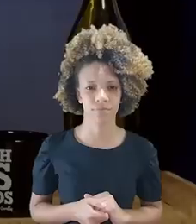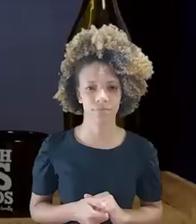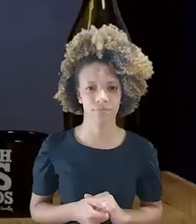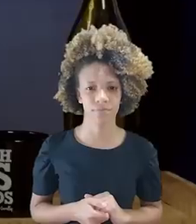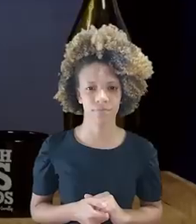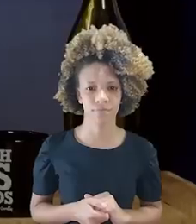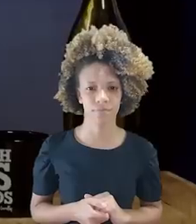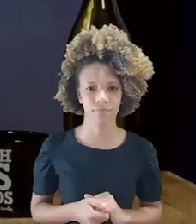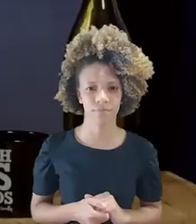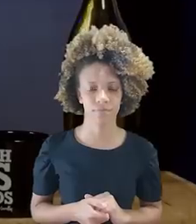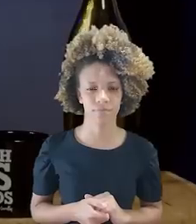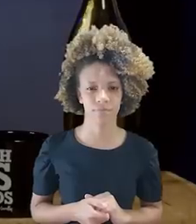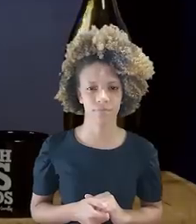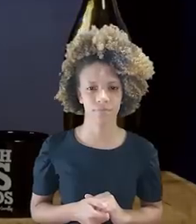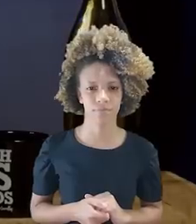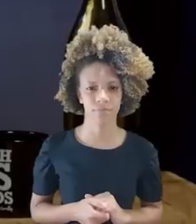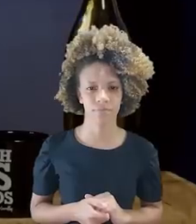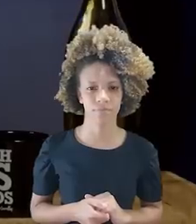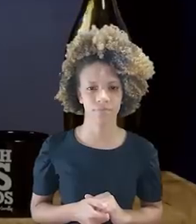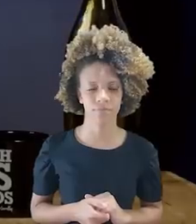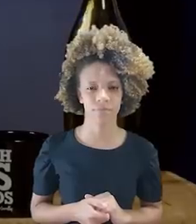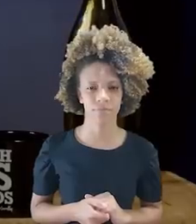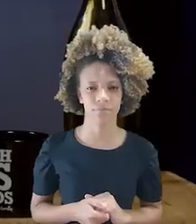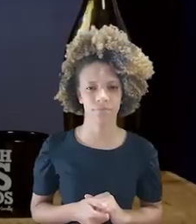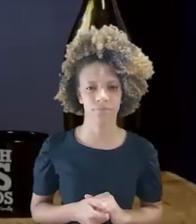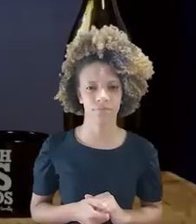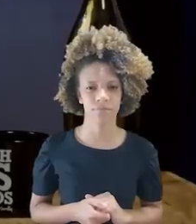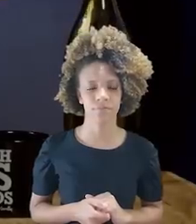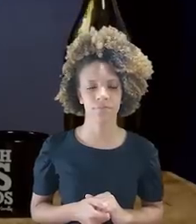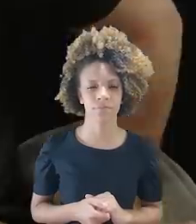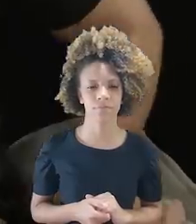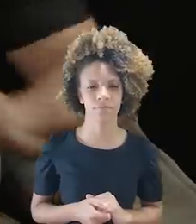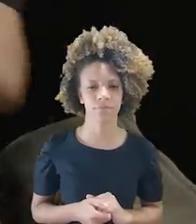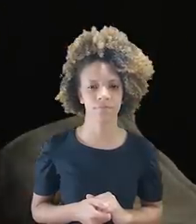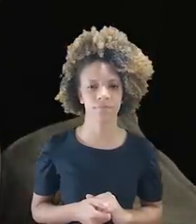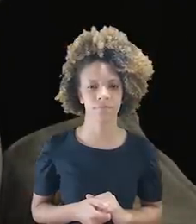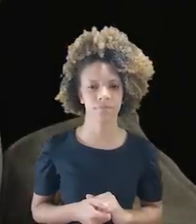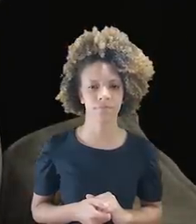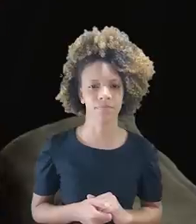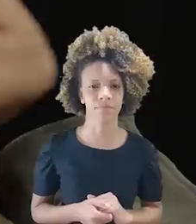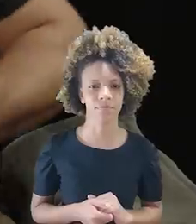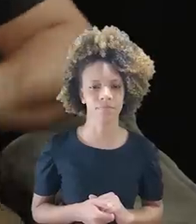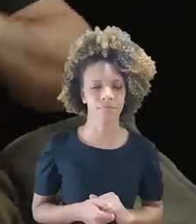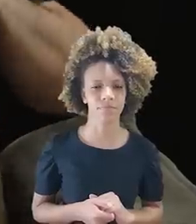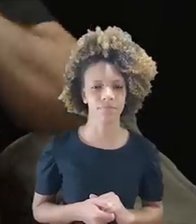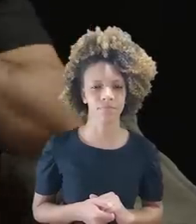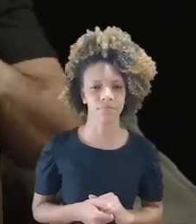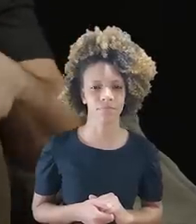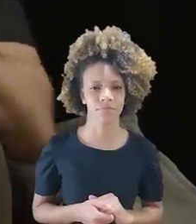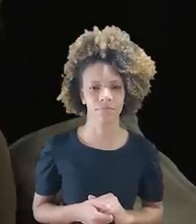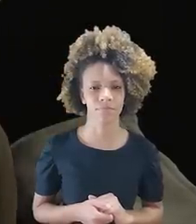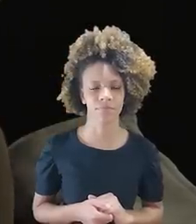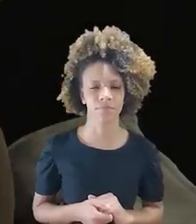tô te dizendo como que é um fio que vai pro é freio Olha só você que é uma das maiores artistas que já passou